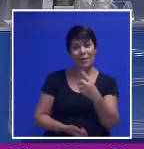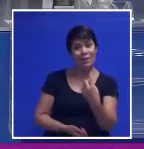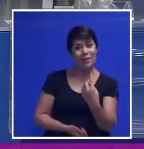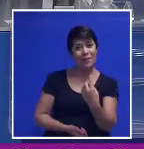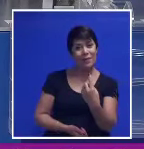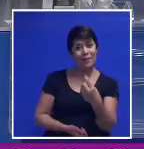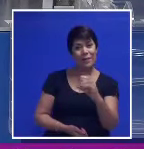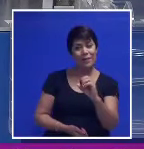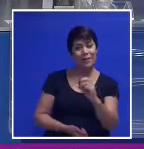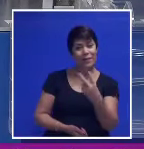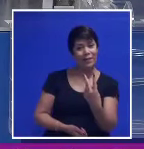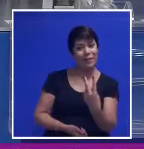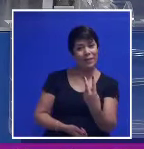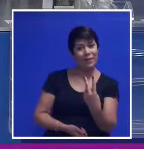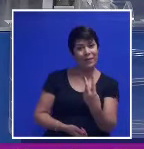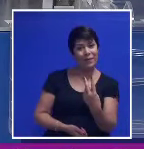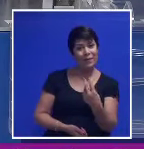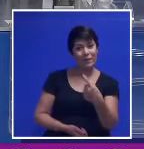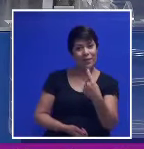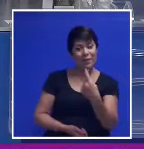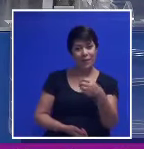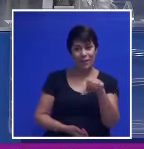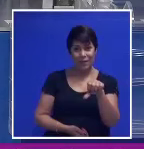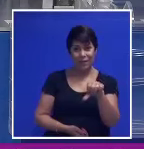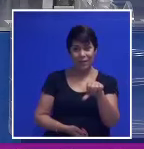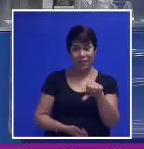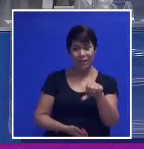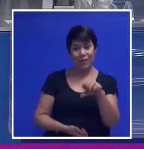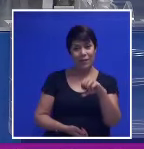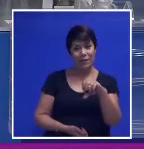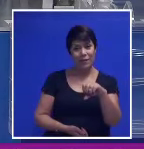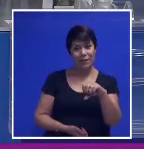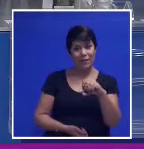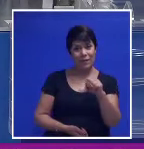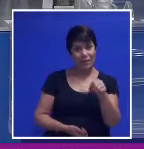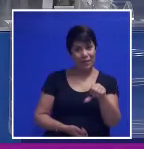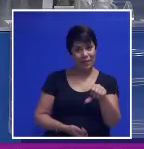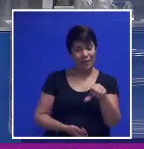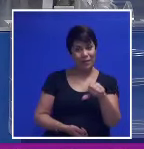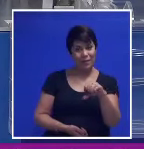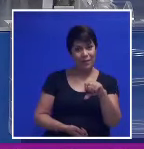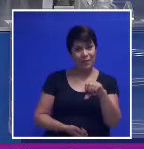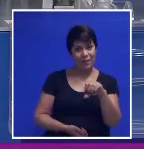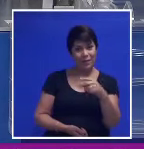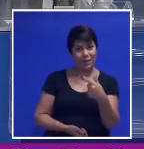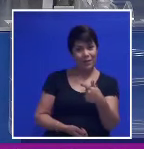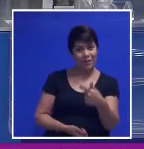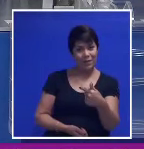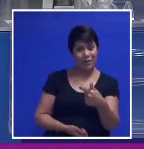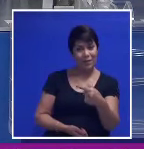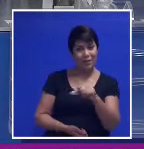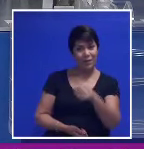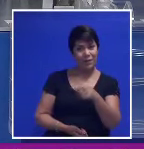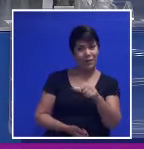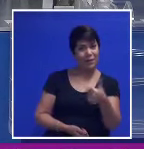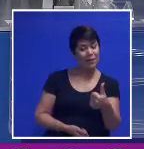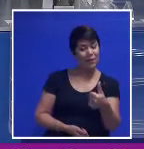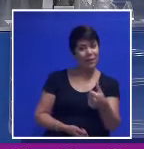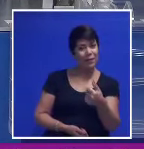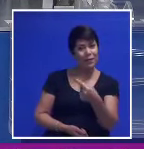01, 02, 19, 09, 07,